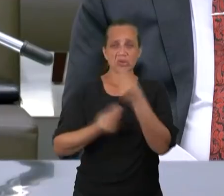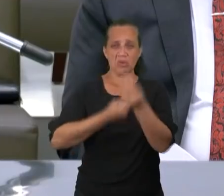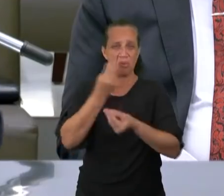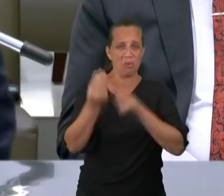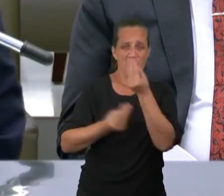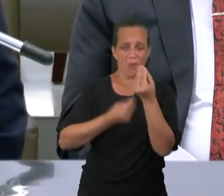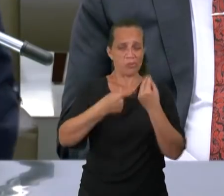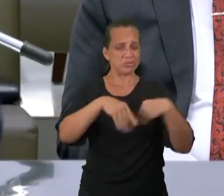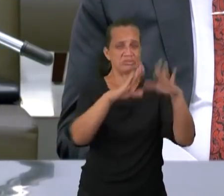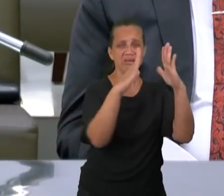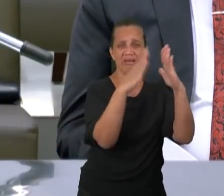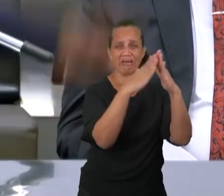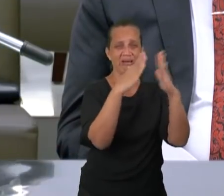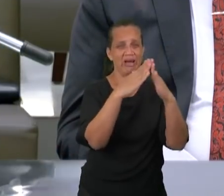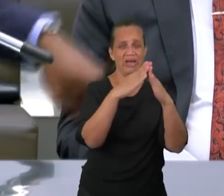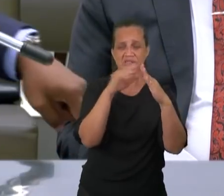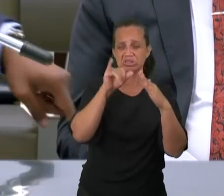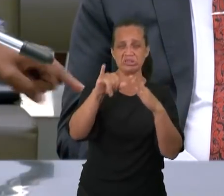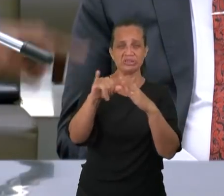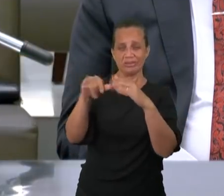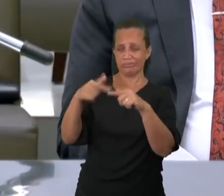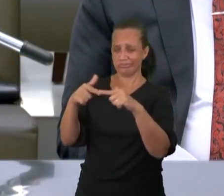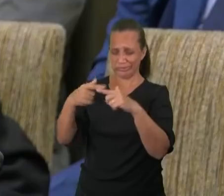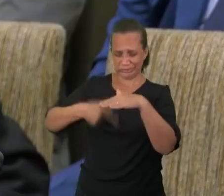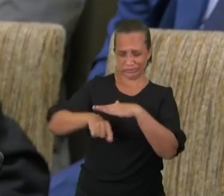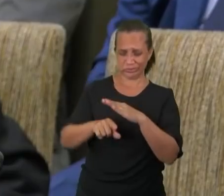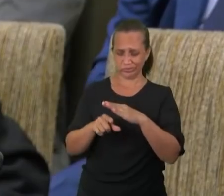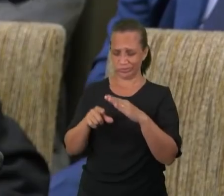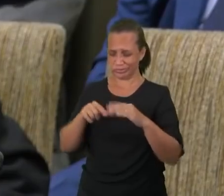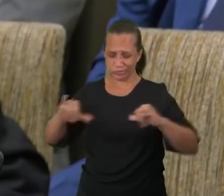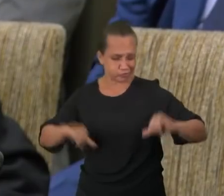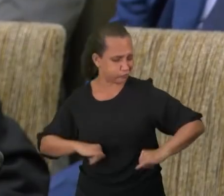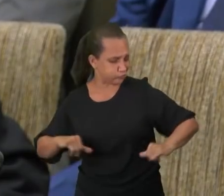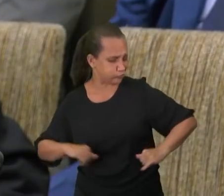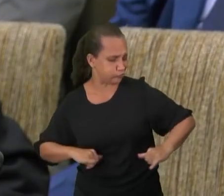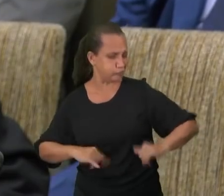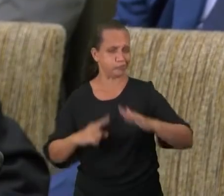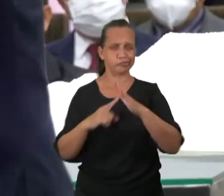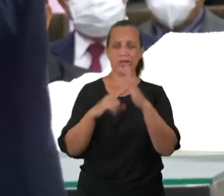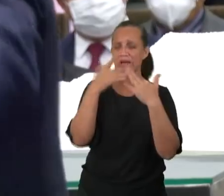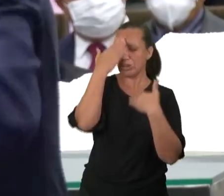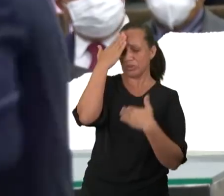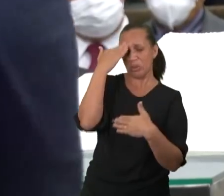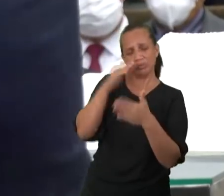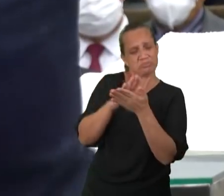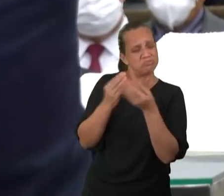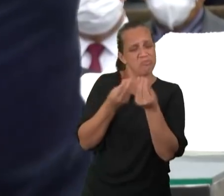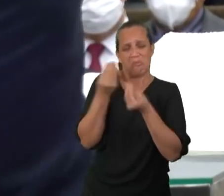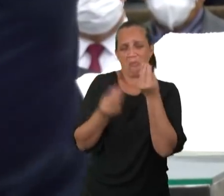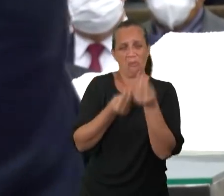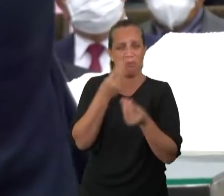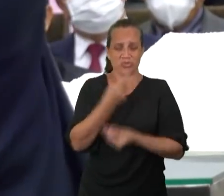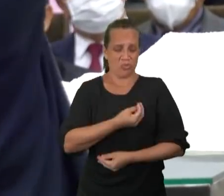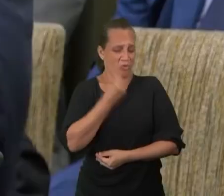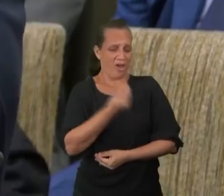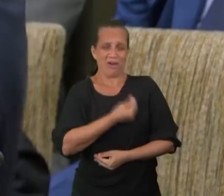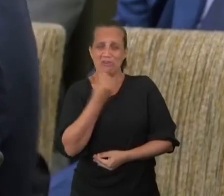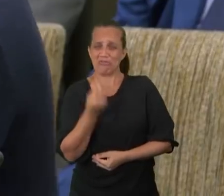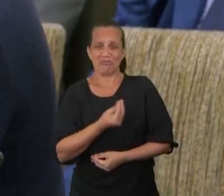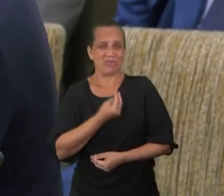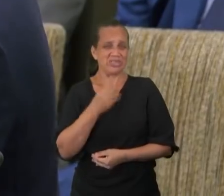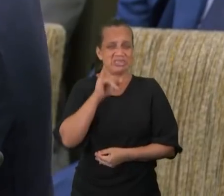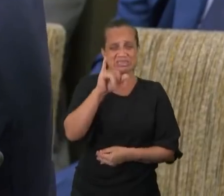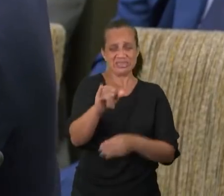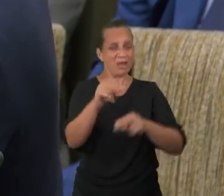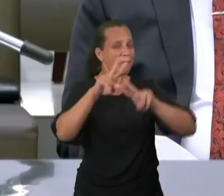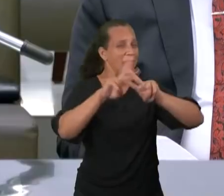está em casa, se você está no poço, está lá na feira, se está na casa de Potifar, se está lá no